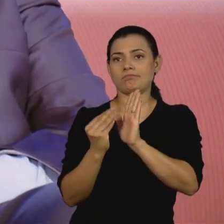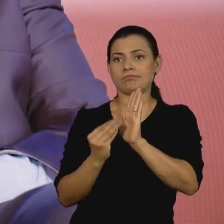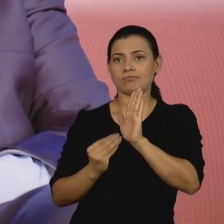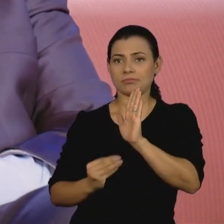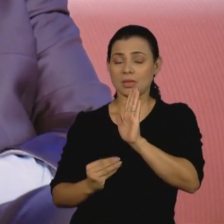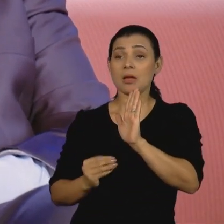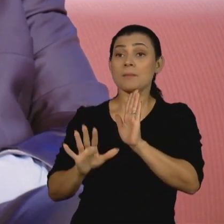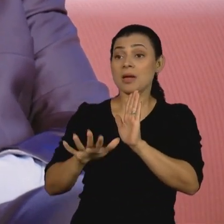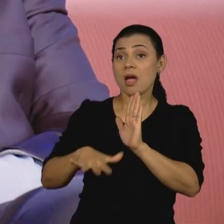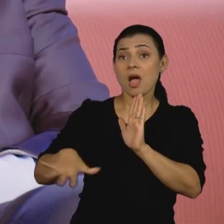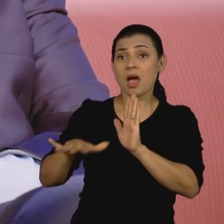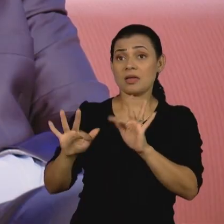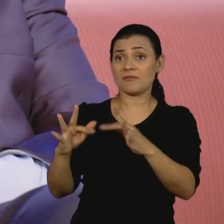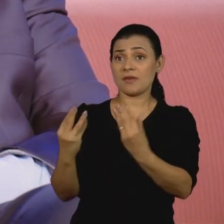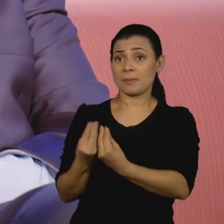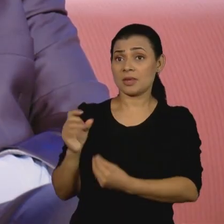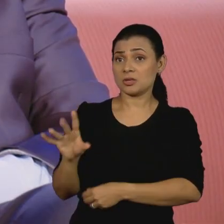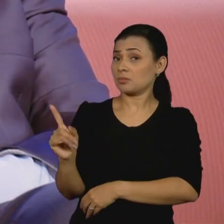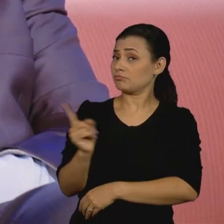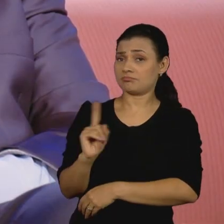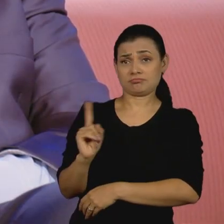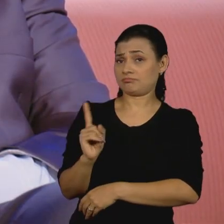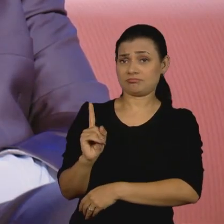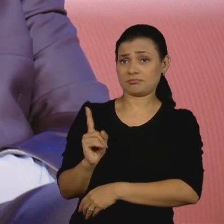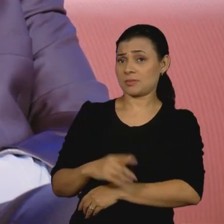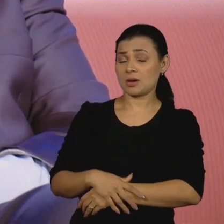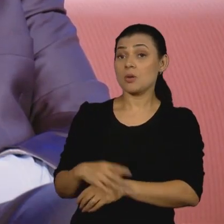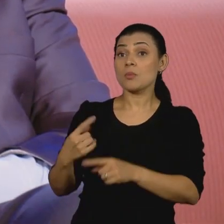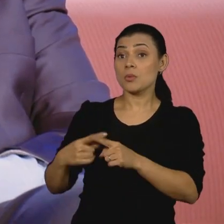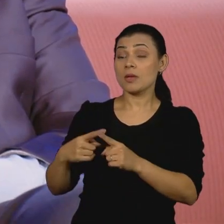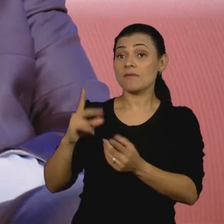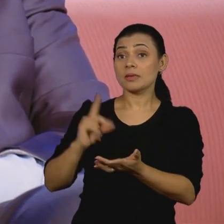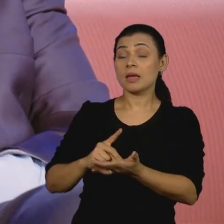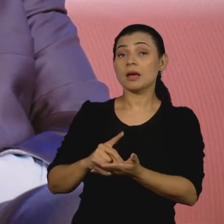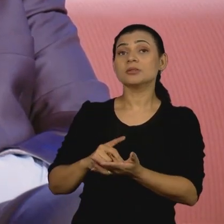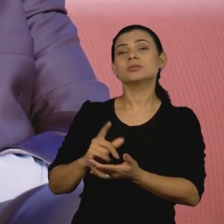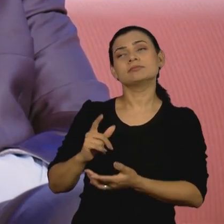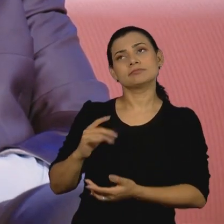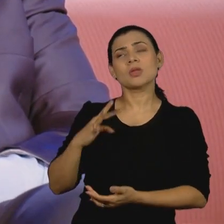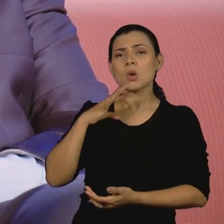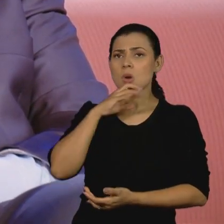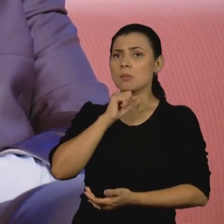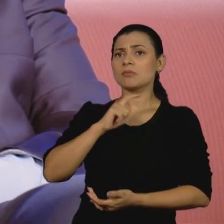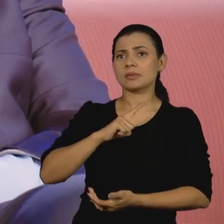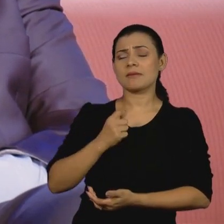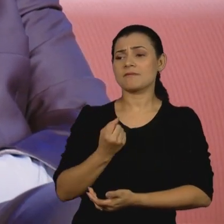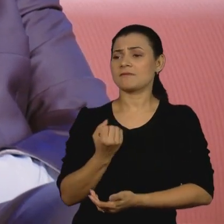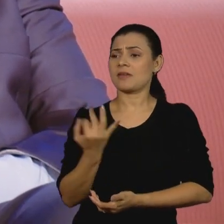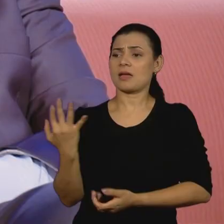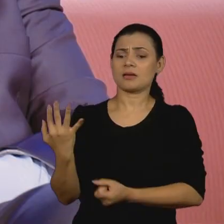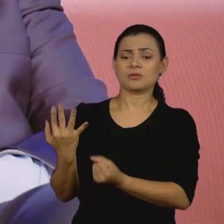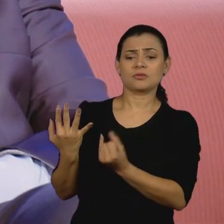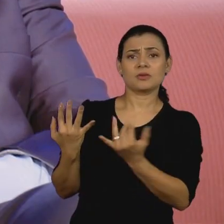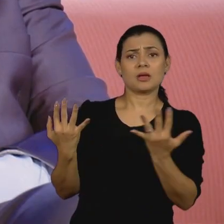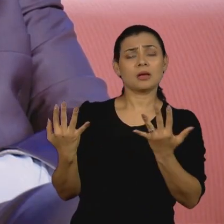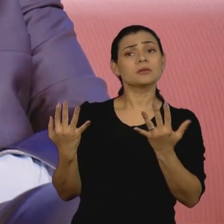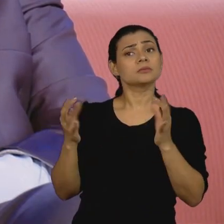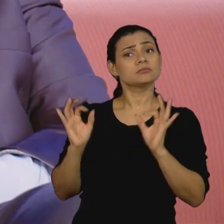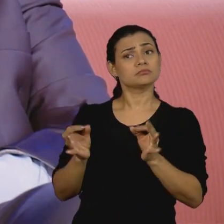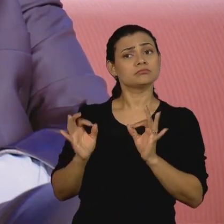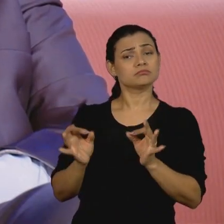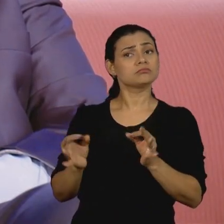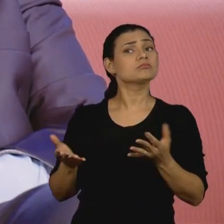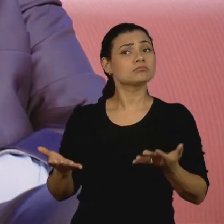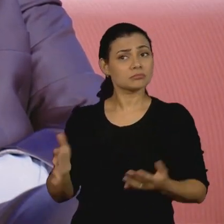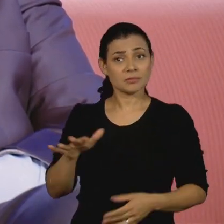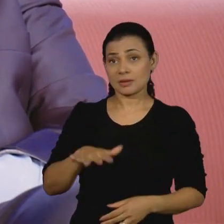não é só na área de família, não, Xalita, porque nós temos, claro, vários desses aspectos, né? Crimes passionais, na